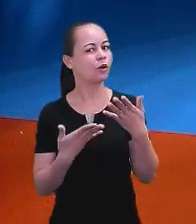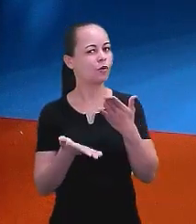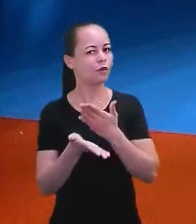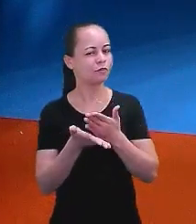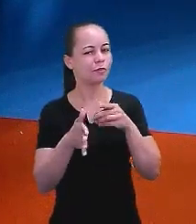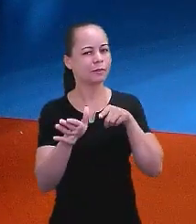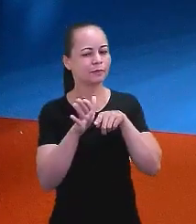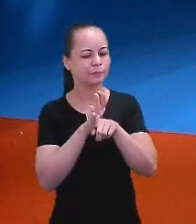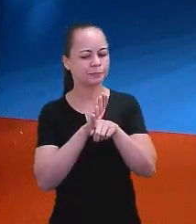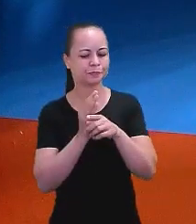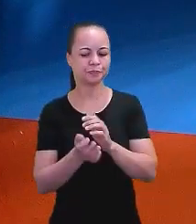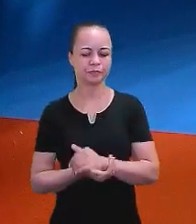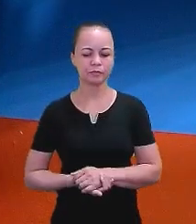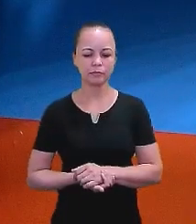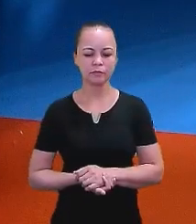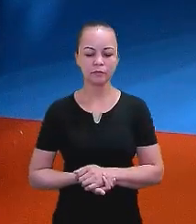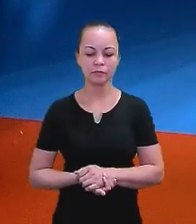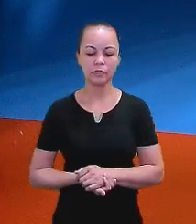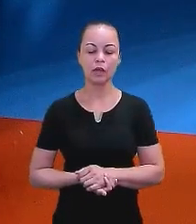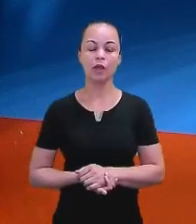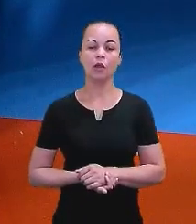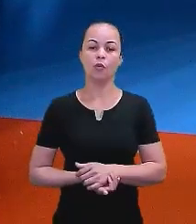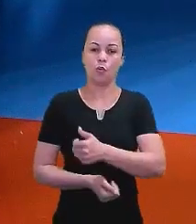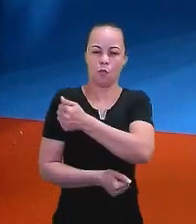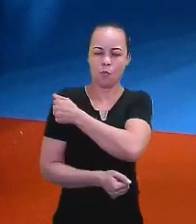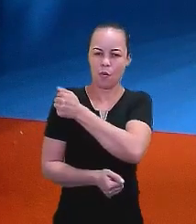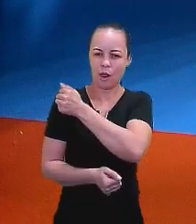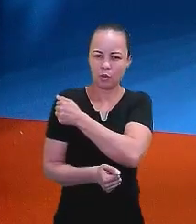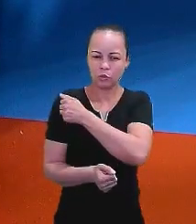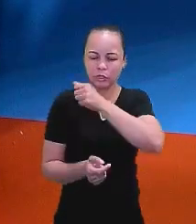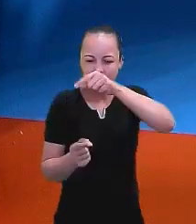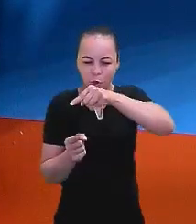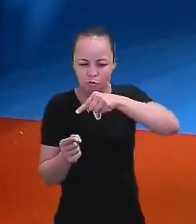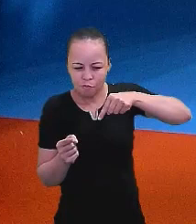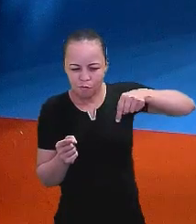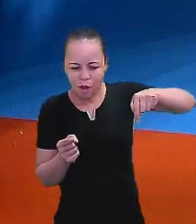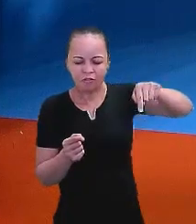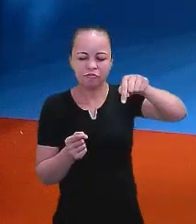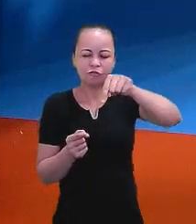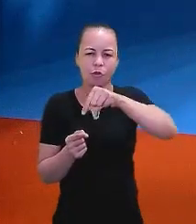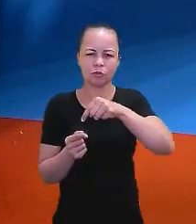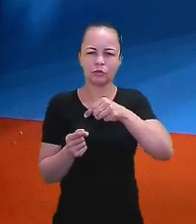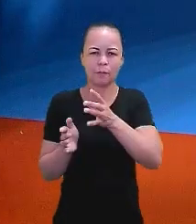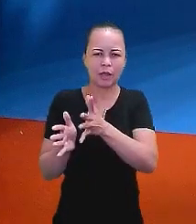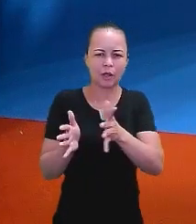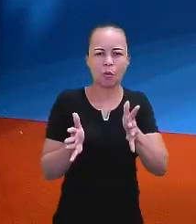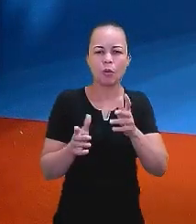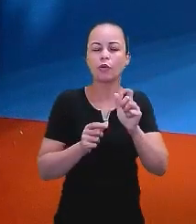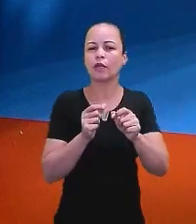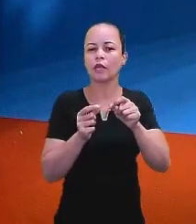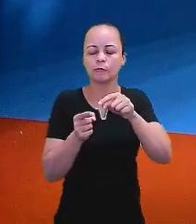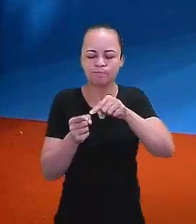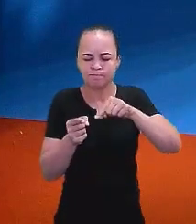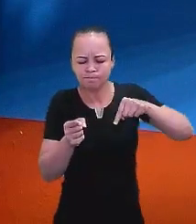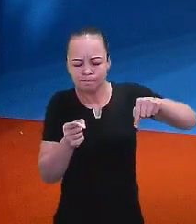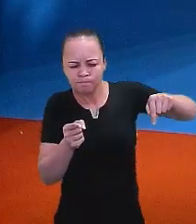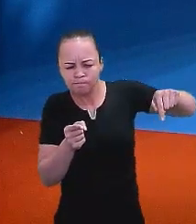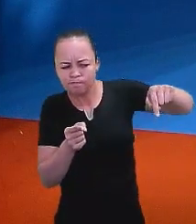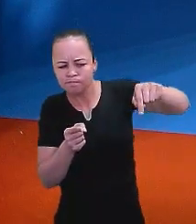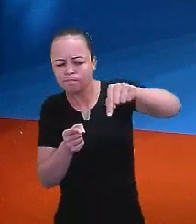que dá uma volta completa nessa quadra percorre. Opa, volta completa na